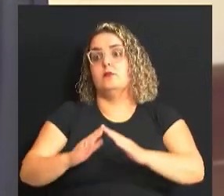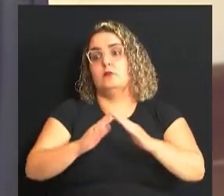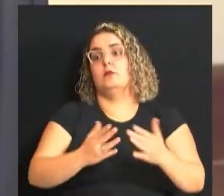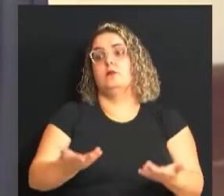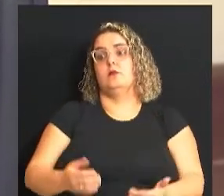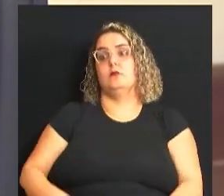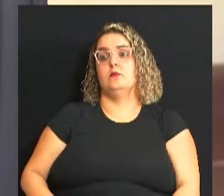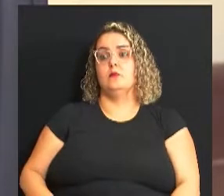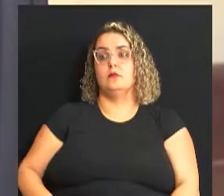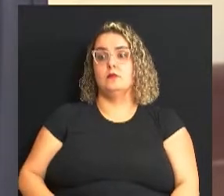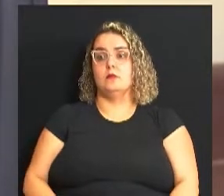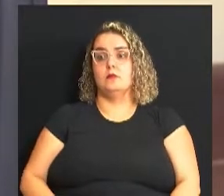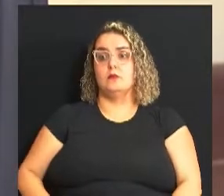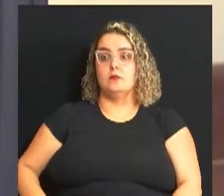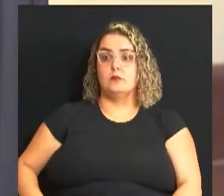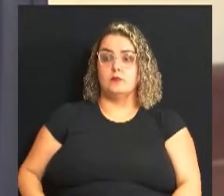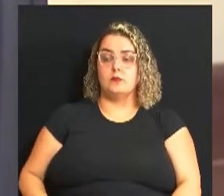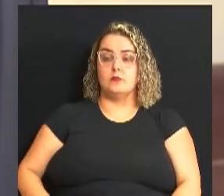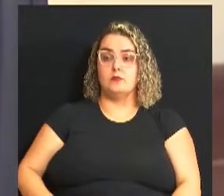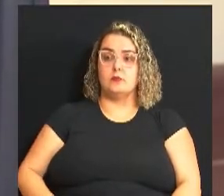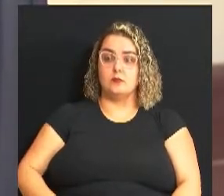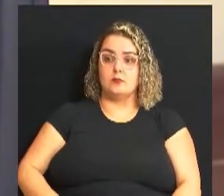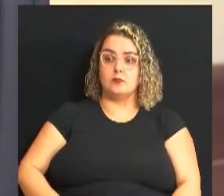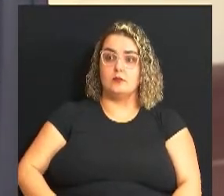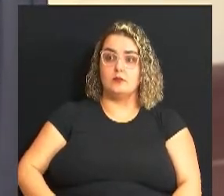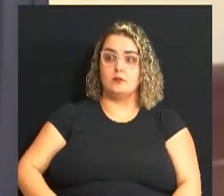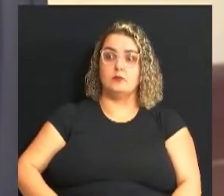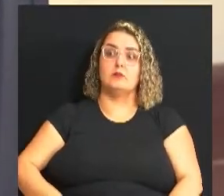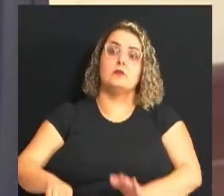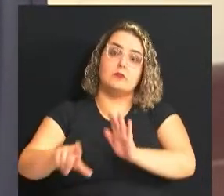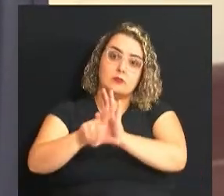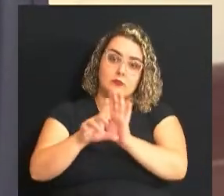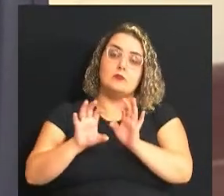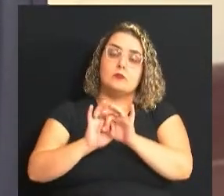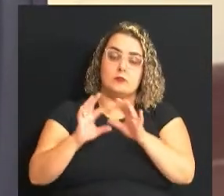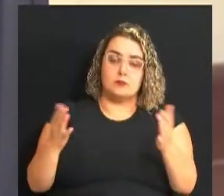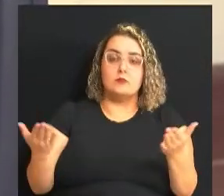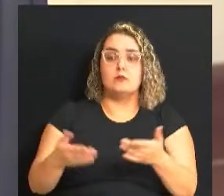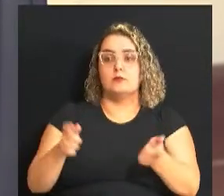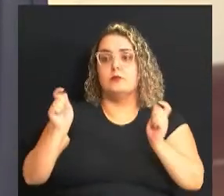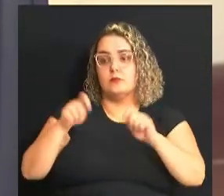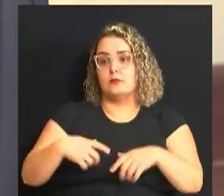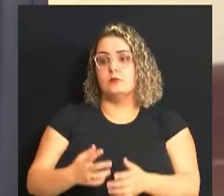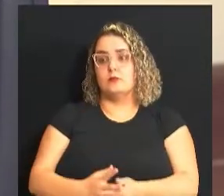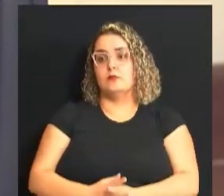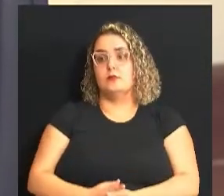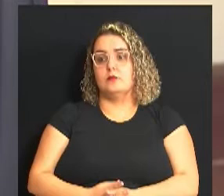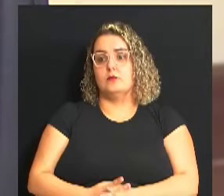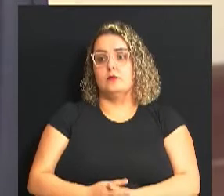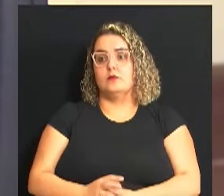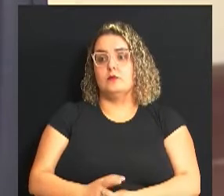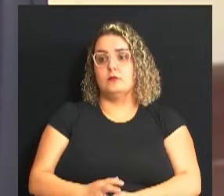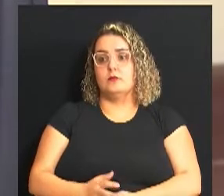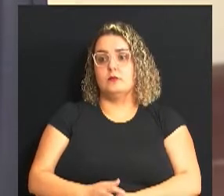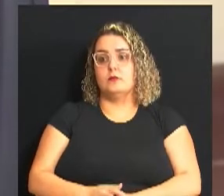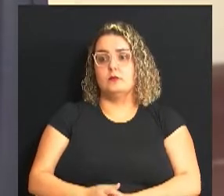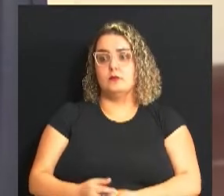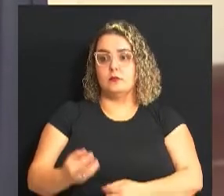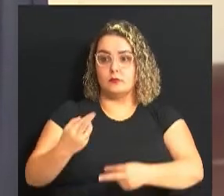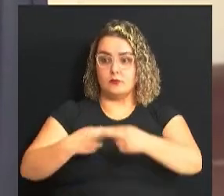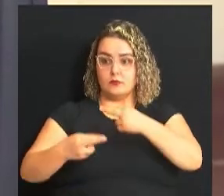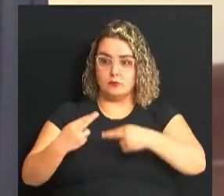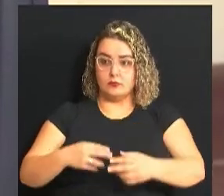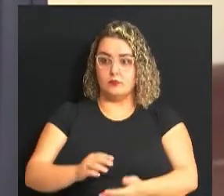Exato, né? Mas a lei permite hoje essa possibilidade. Em relação